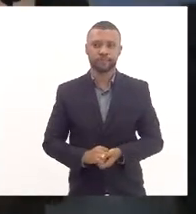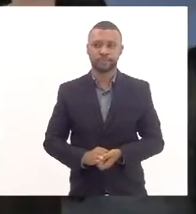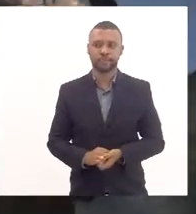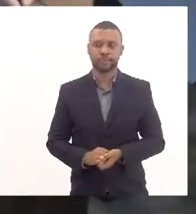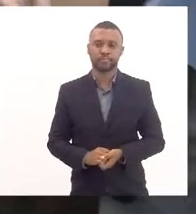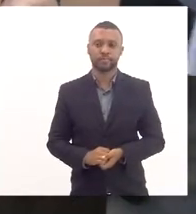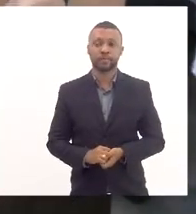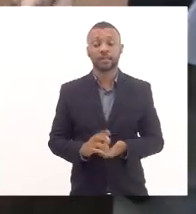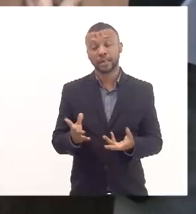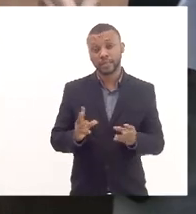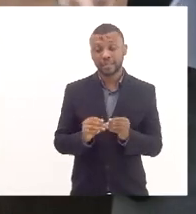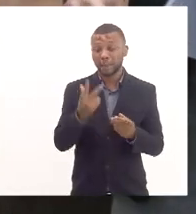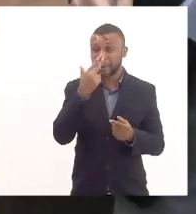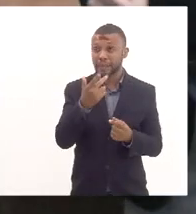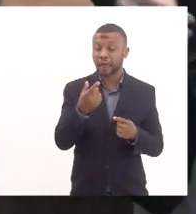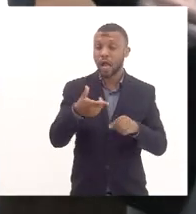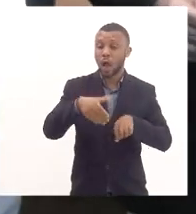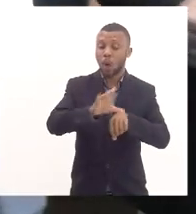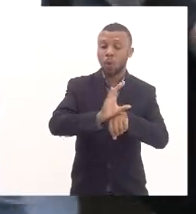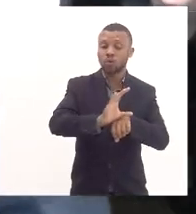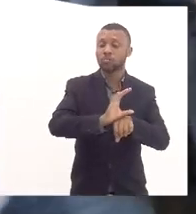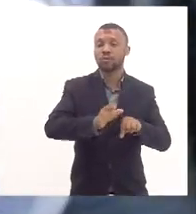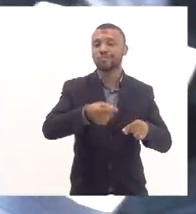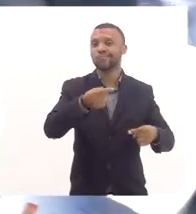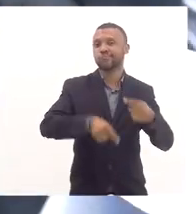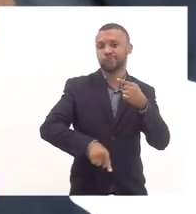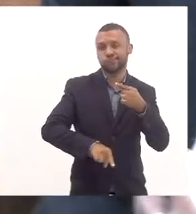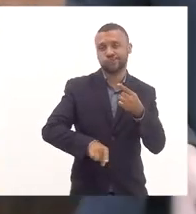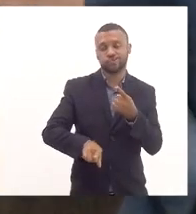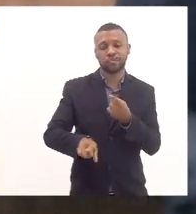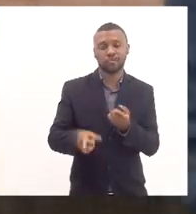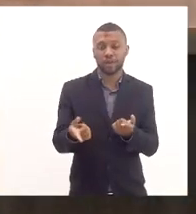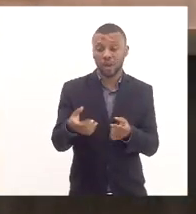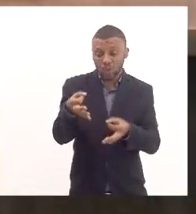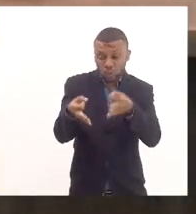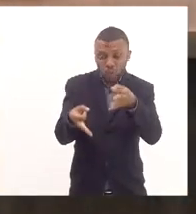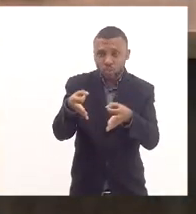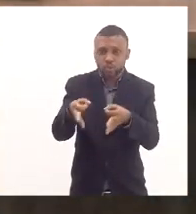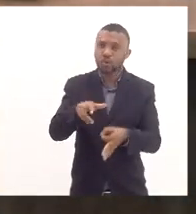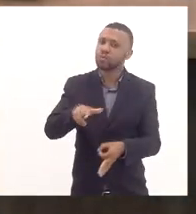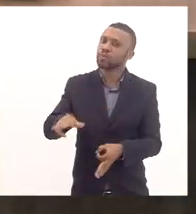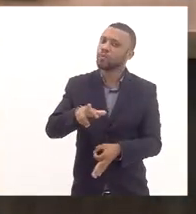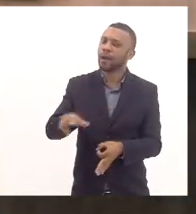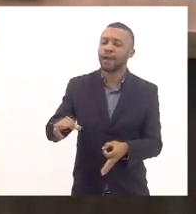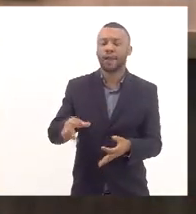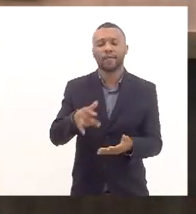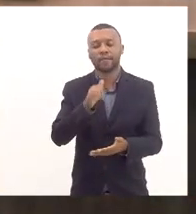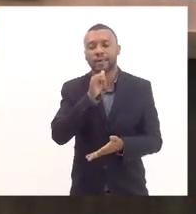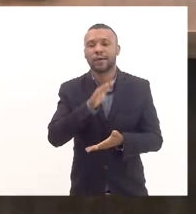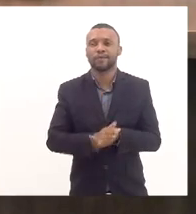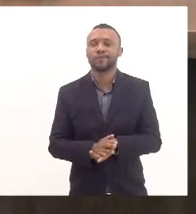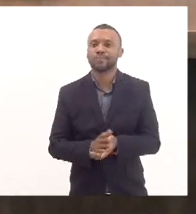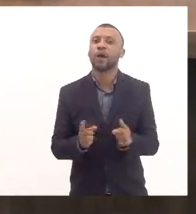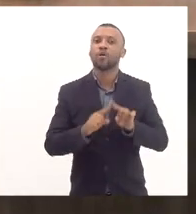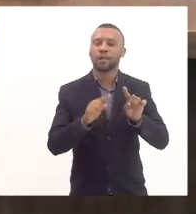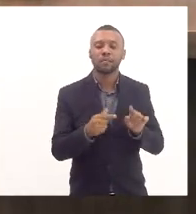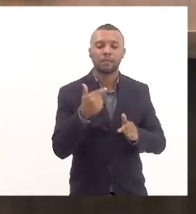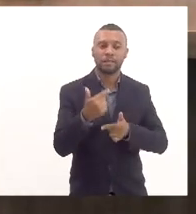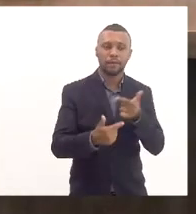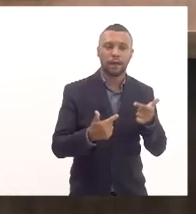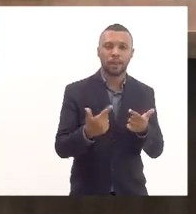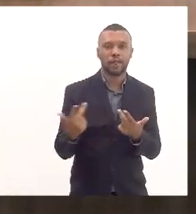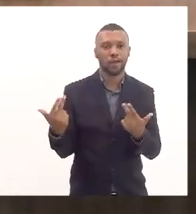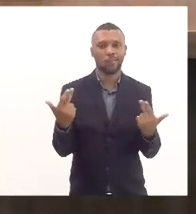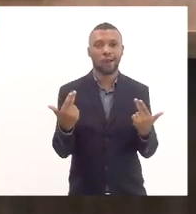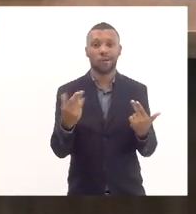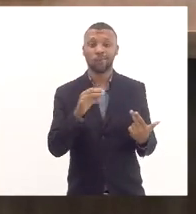E aí sim hein constitucional porque não é justo os funcionários realizarem a mesma função e teria um